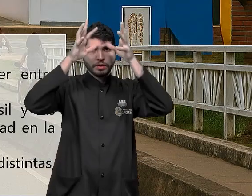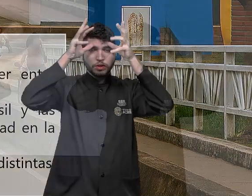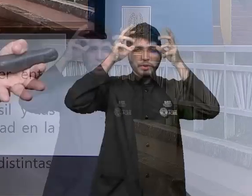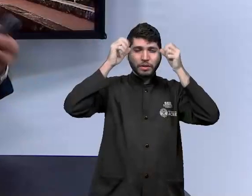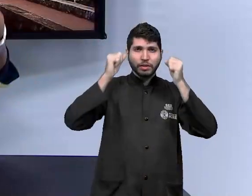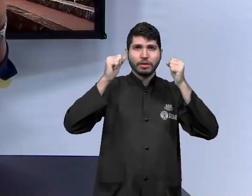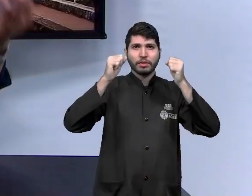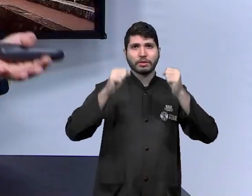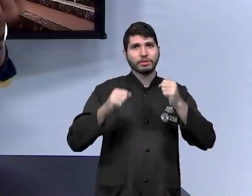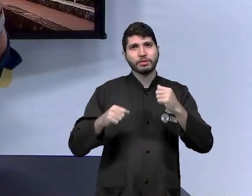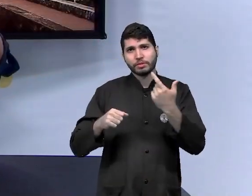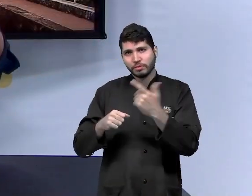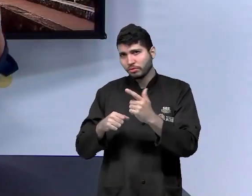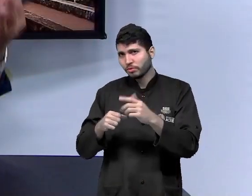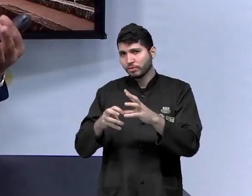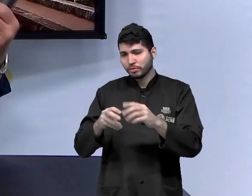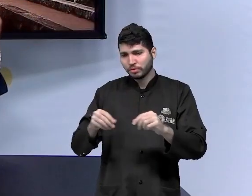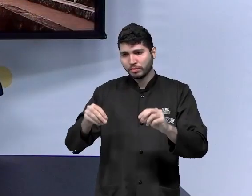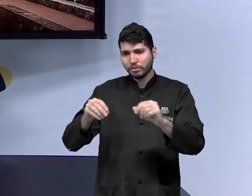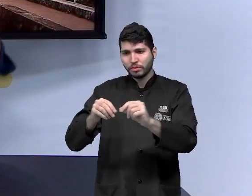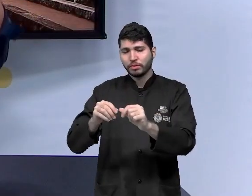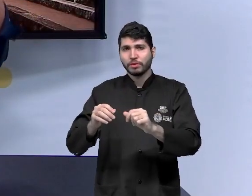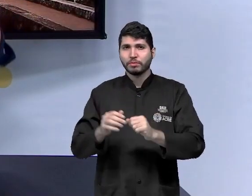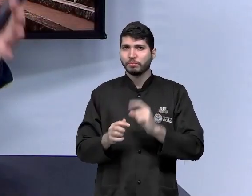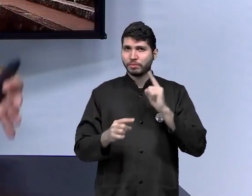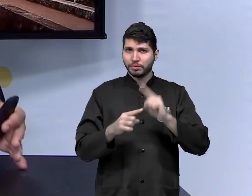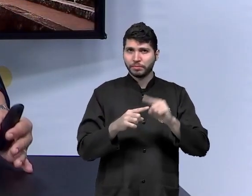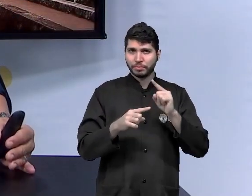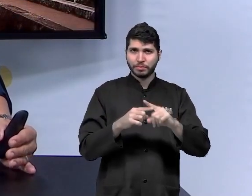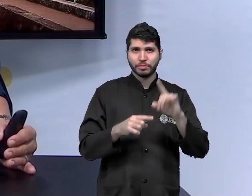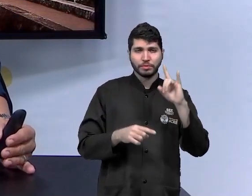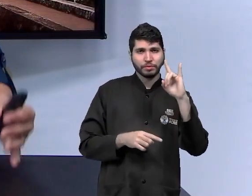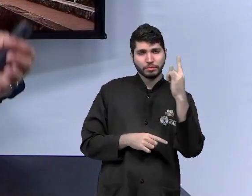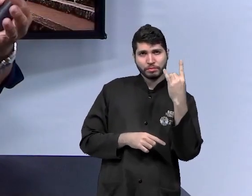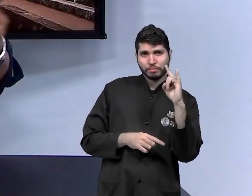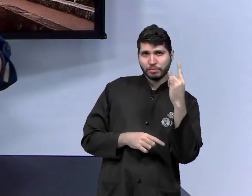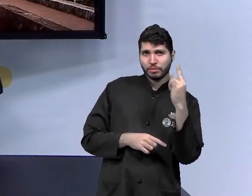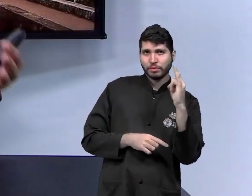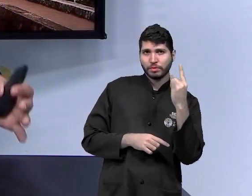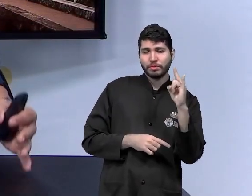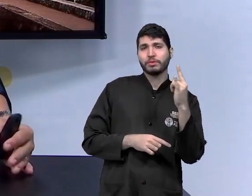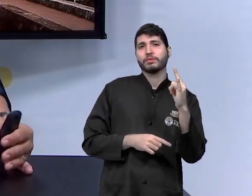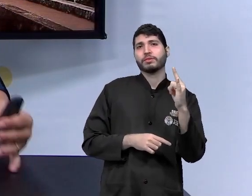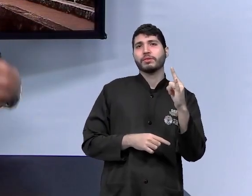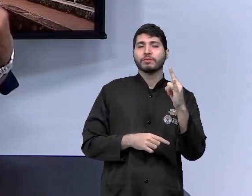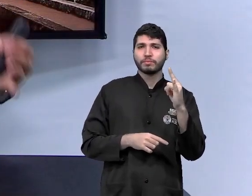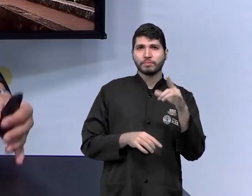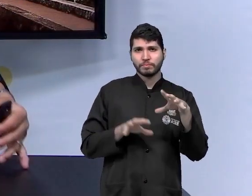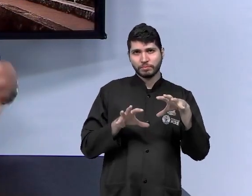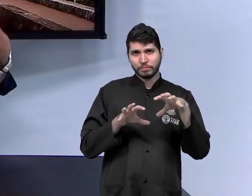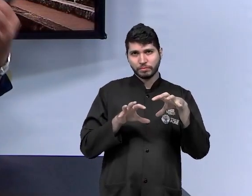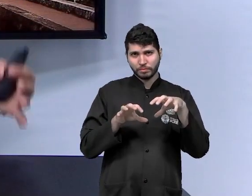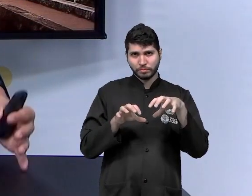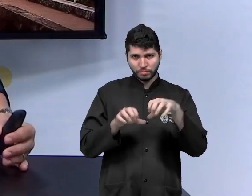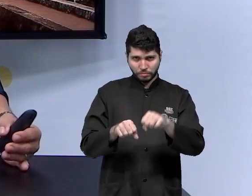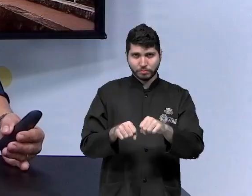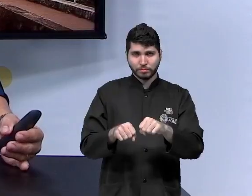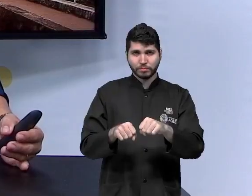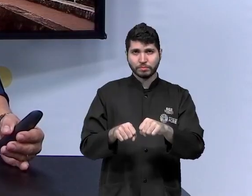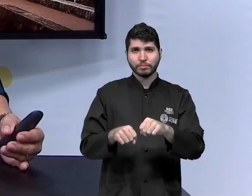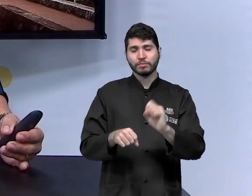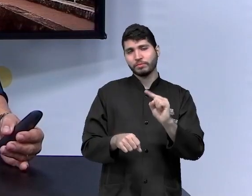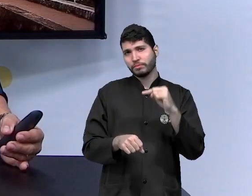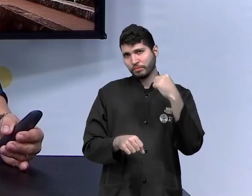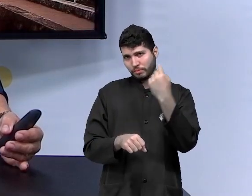o século XX, XXI, final do século XIX, teve todo esse processo de anexação e de ocupação